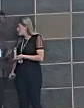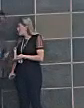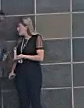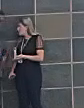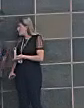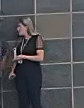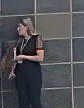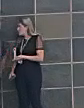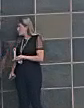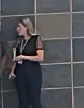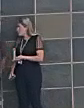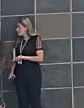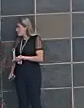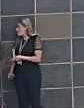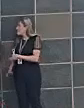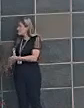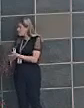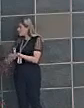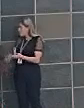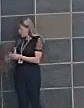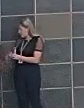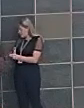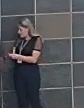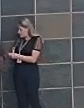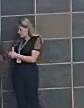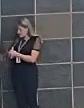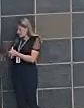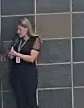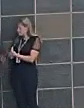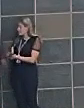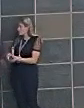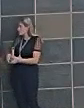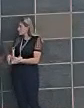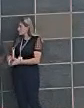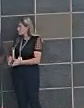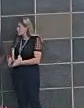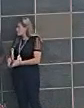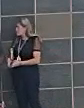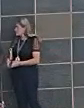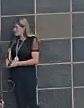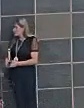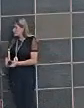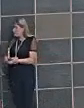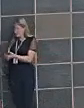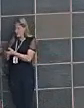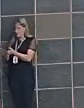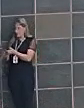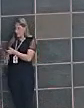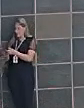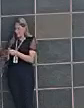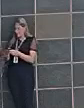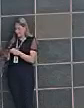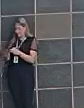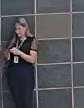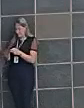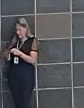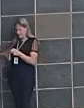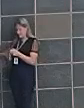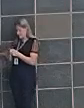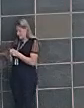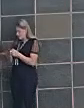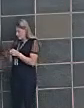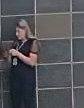saiu para a cidade administrativa, vai sair agora, mas nós vamos buscar uma solução. Tenho certeza que o nosso presidente vai capitanear isso e eu estou do lado